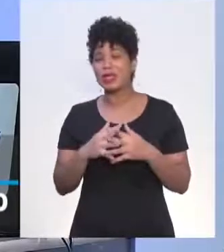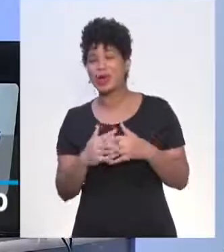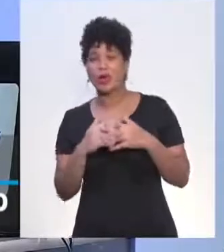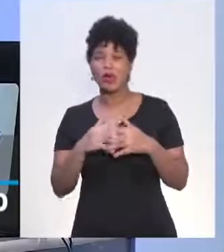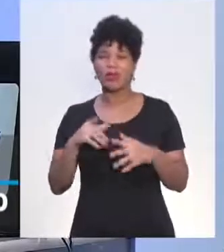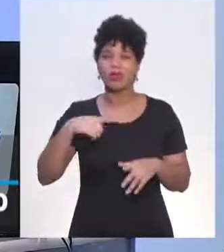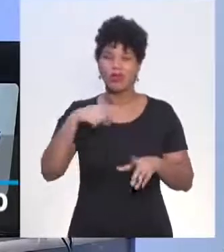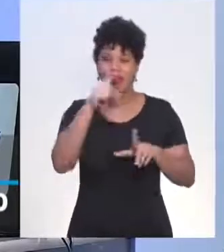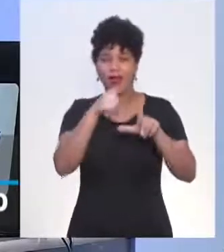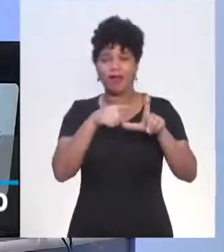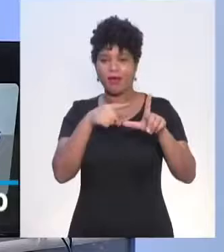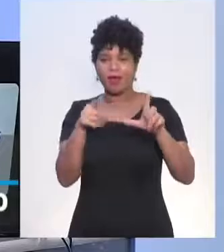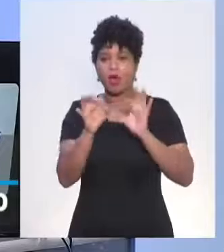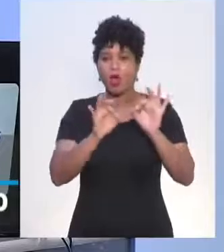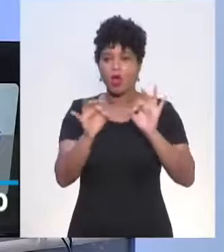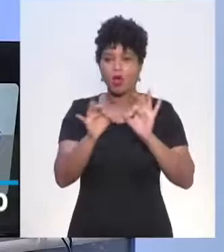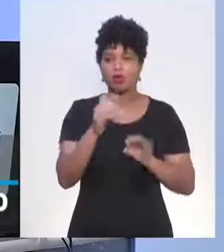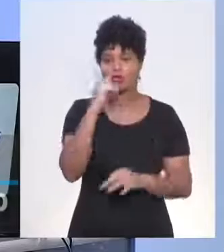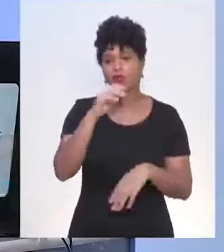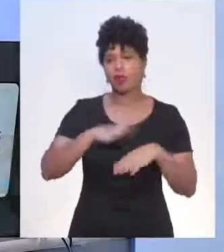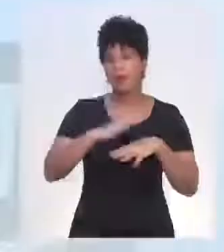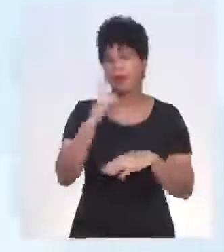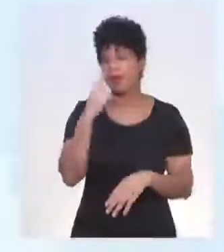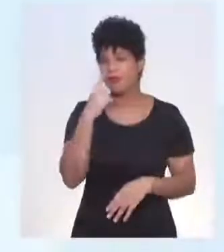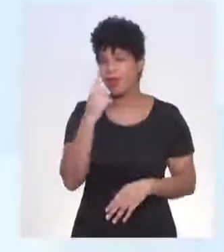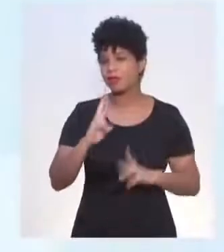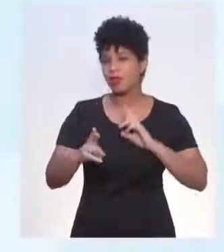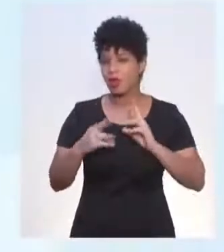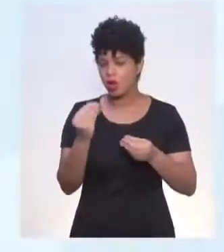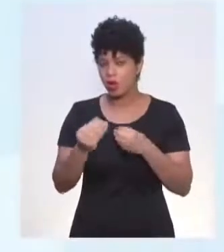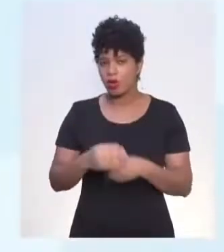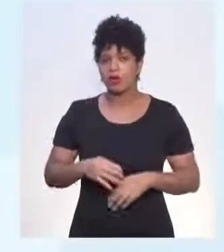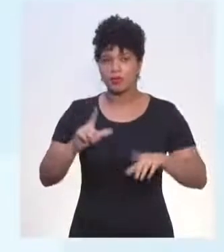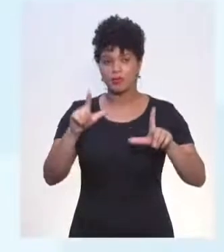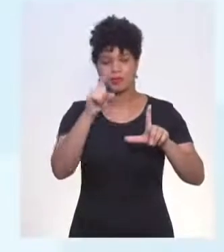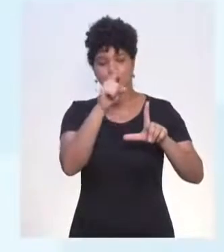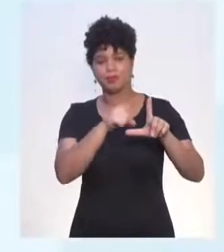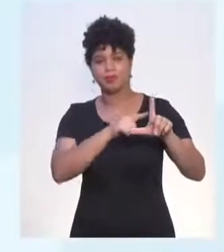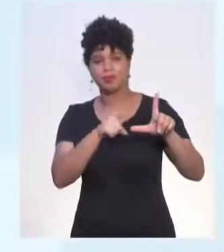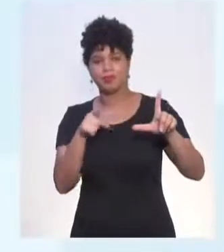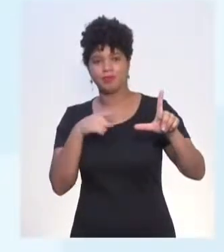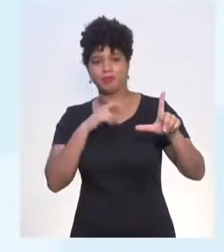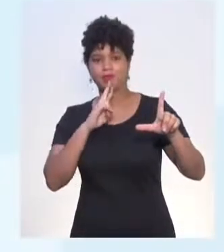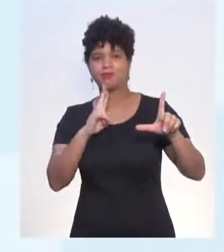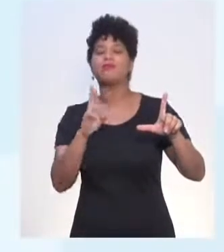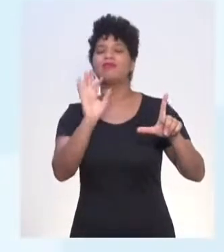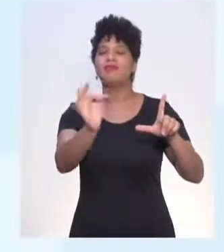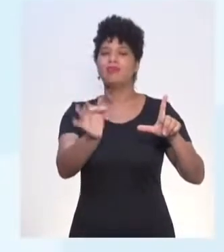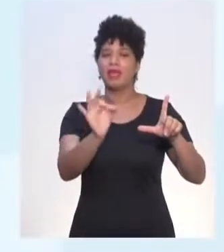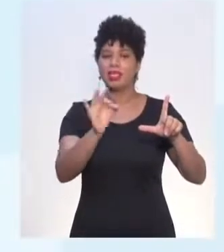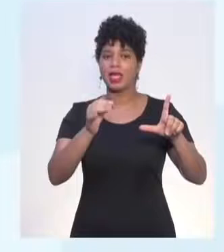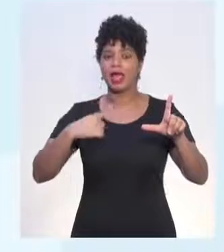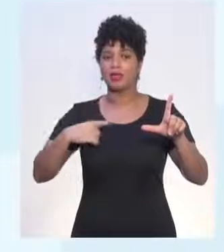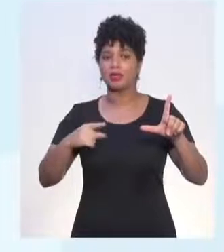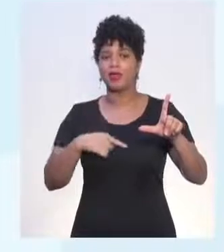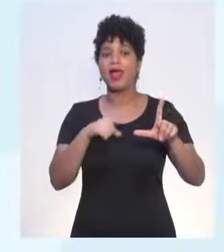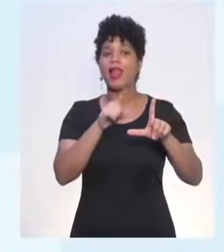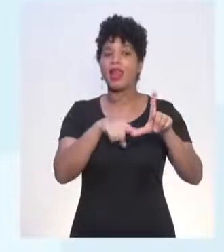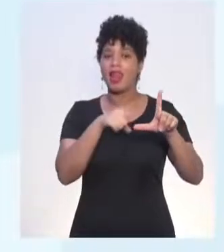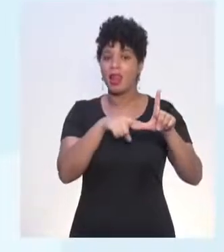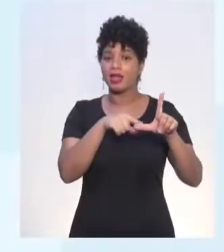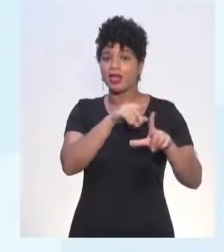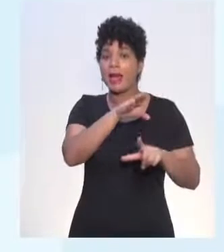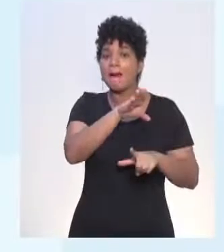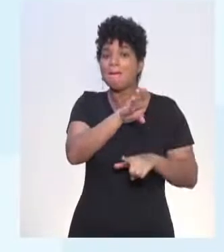gráfico, que dê trabalho, etc. Vamos observar a resolução? Então, na telinha de vocês, a resposta correta é a alternativa